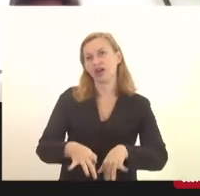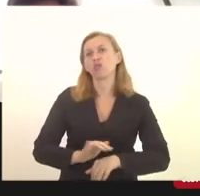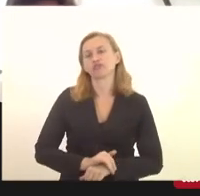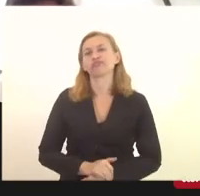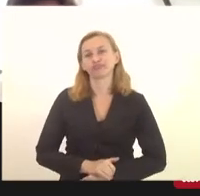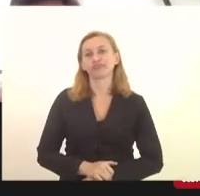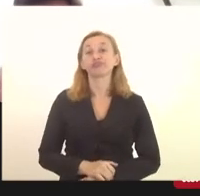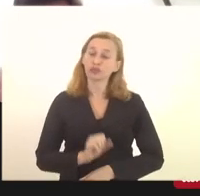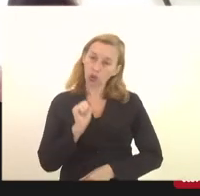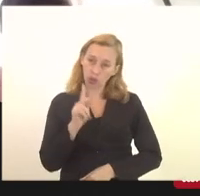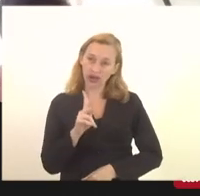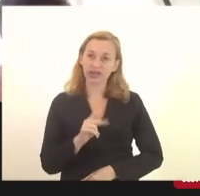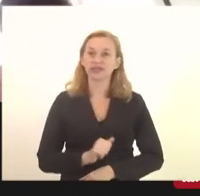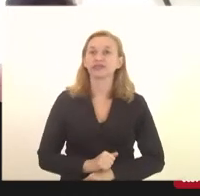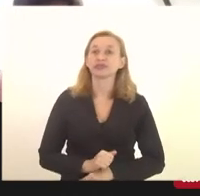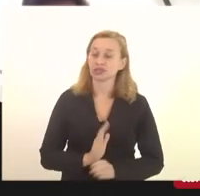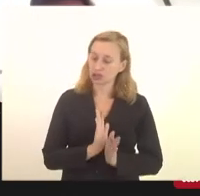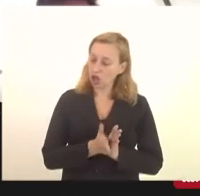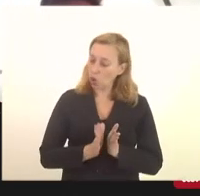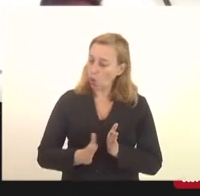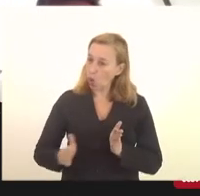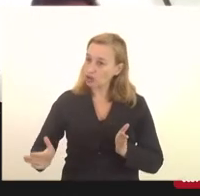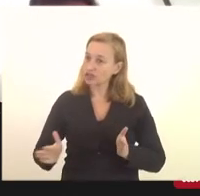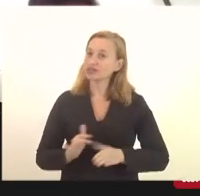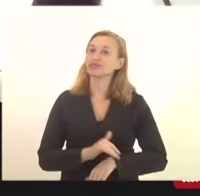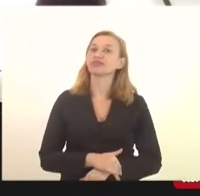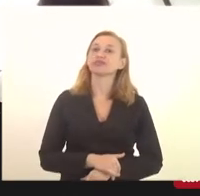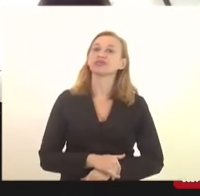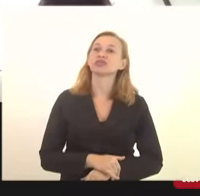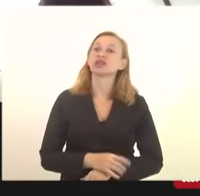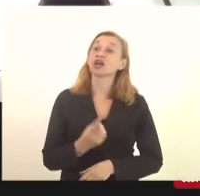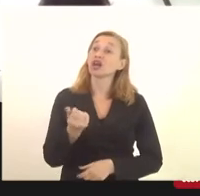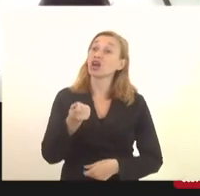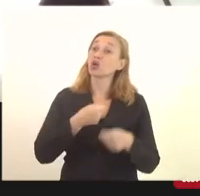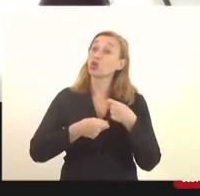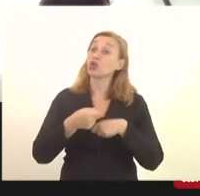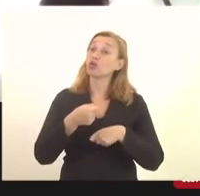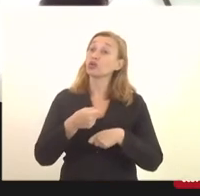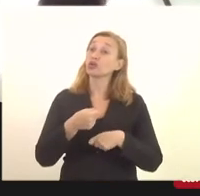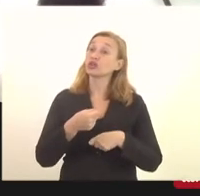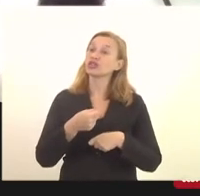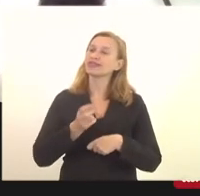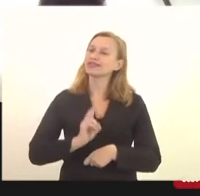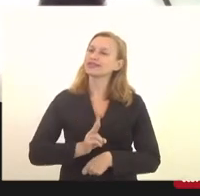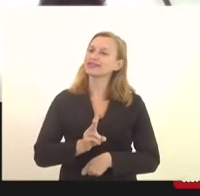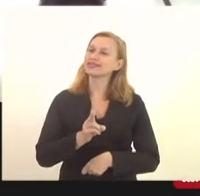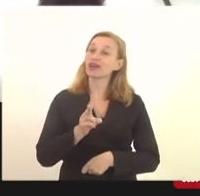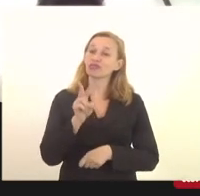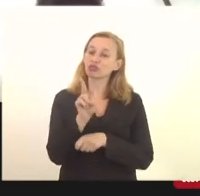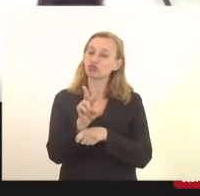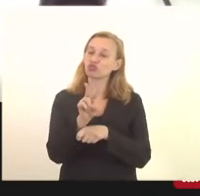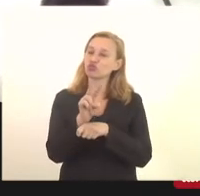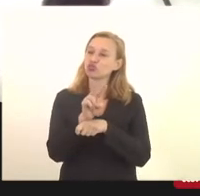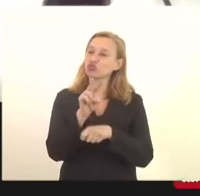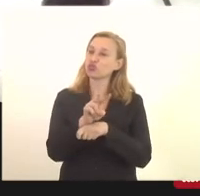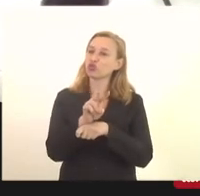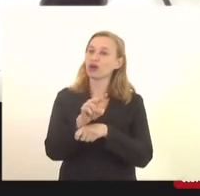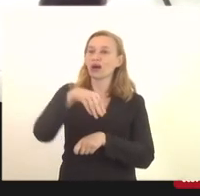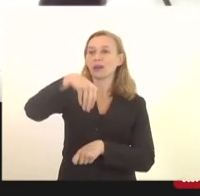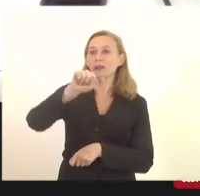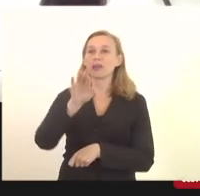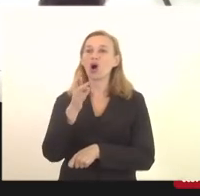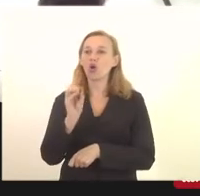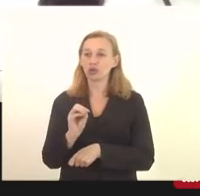perguntas. Então, na ordem, nosso economista sempre de plantão, Mauro